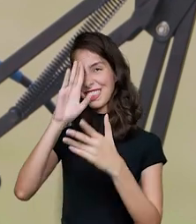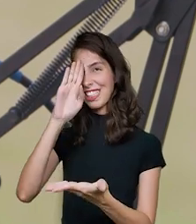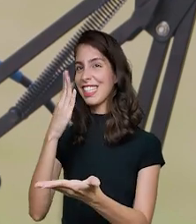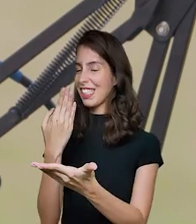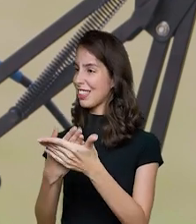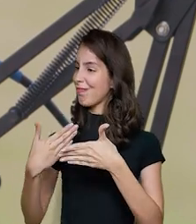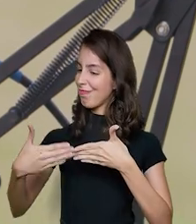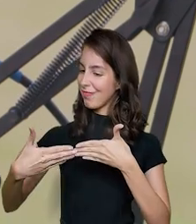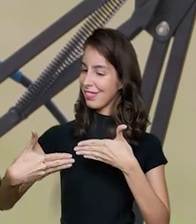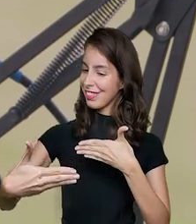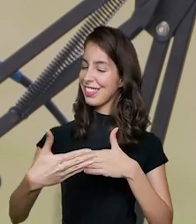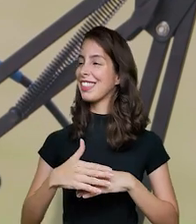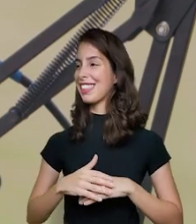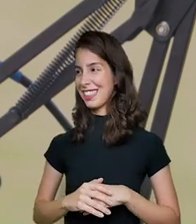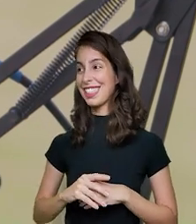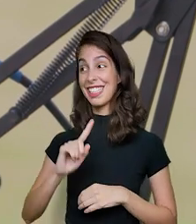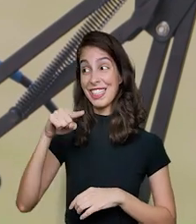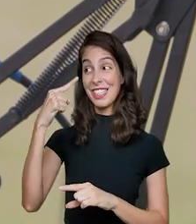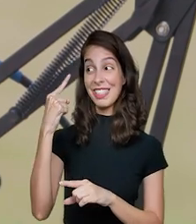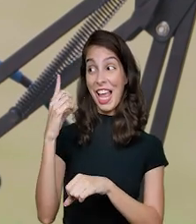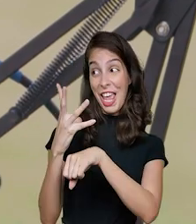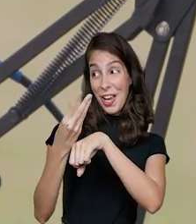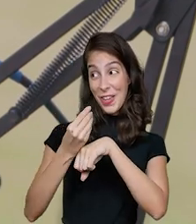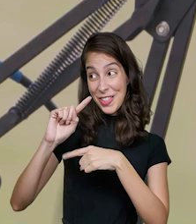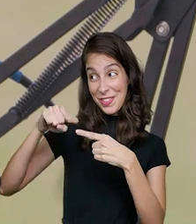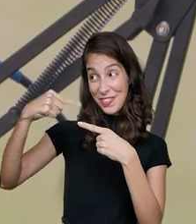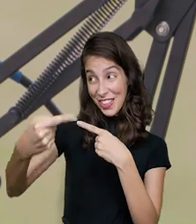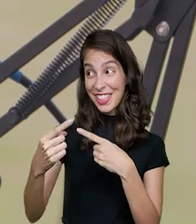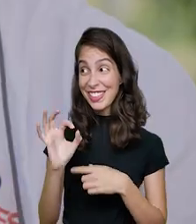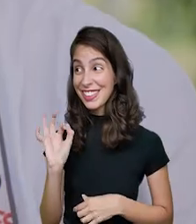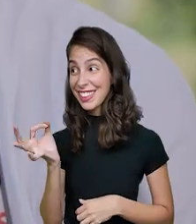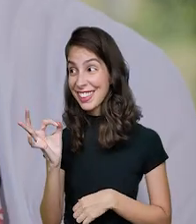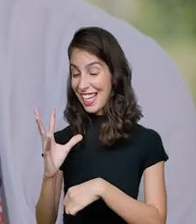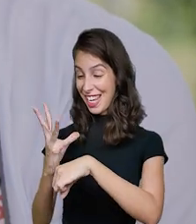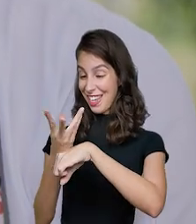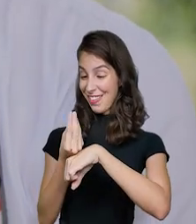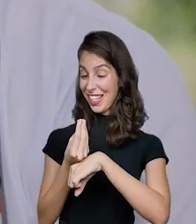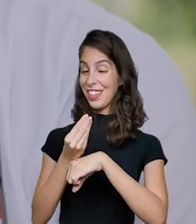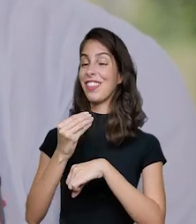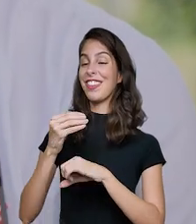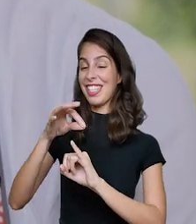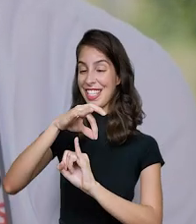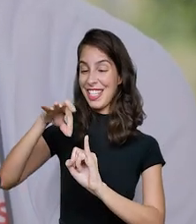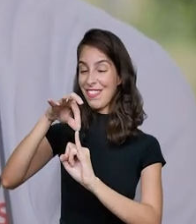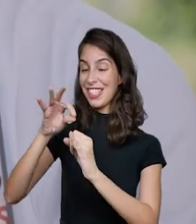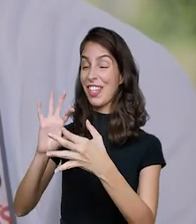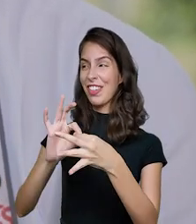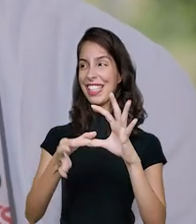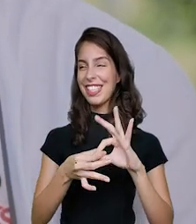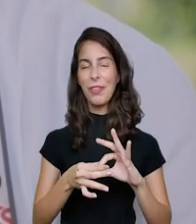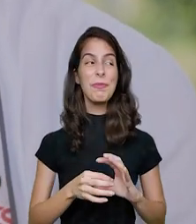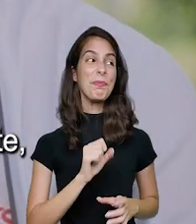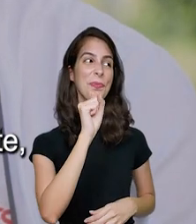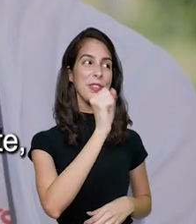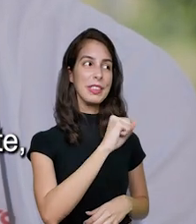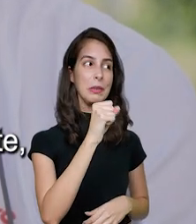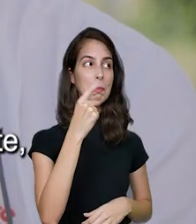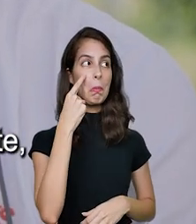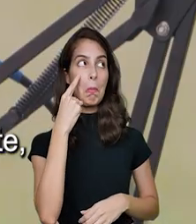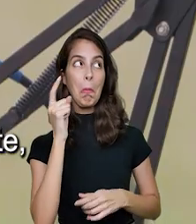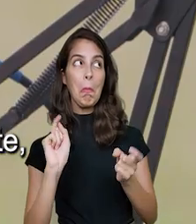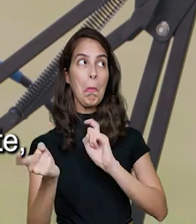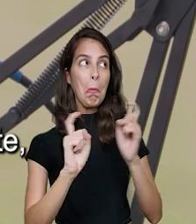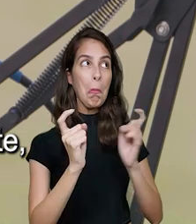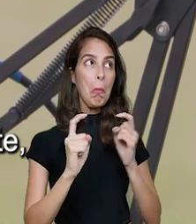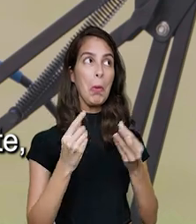acredito que fica até a próxima edição do conexões ifs é Estão dizendo por aí que a o sarraf